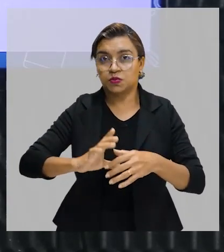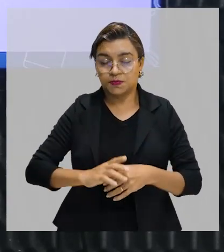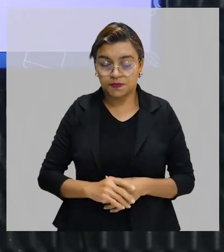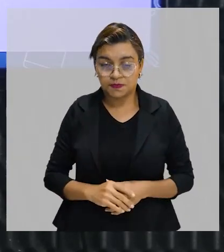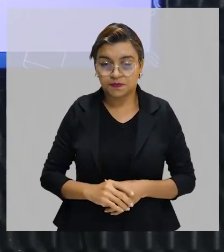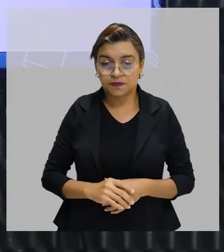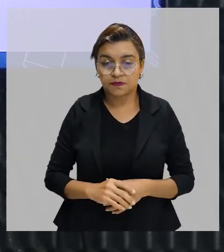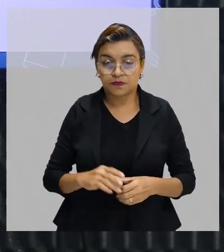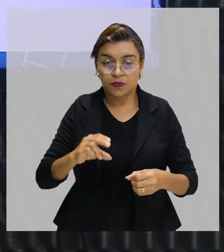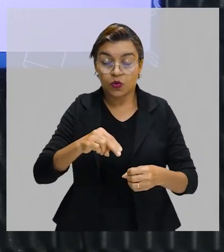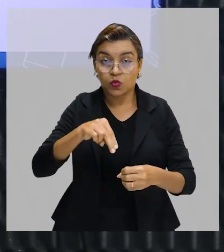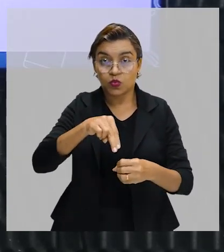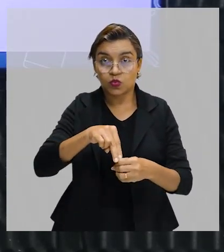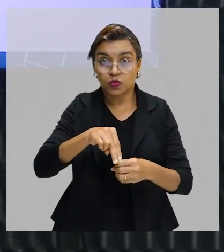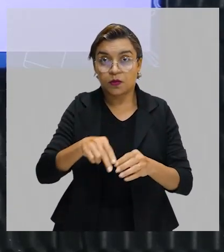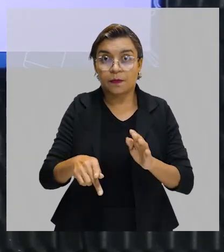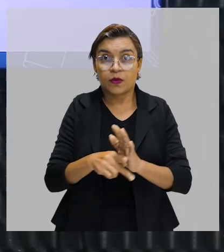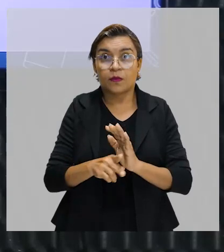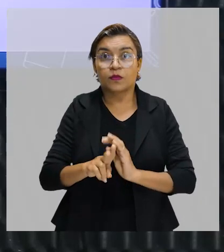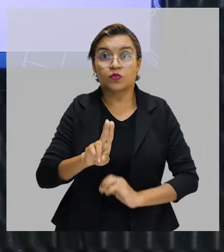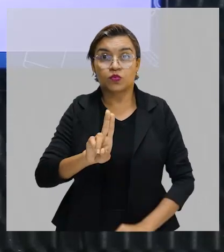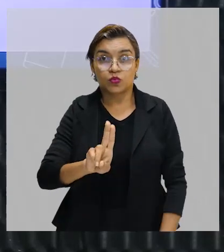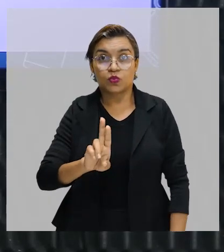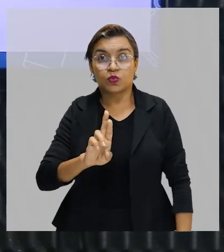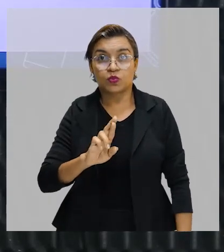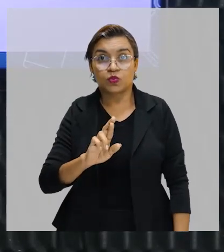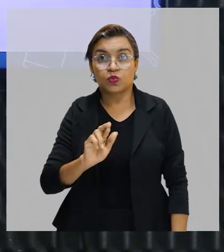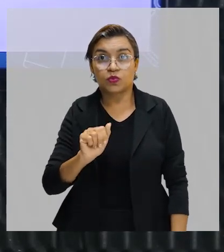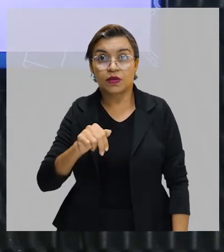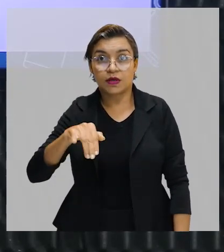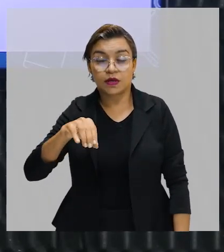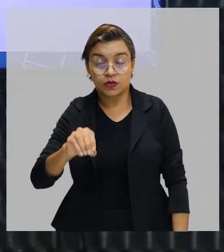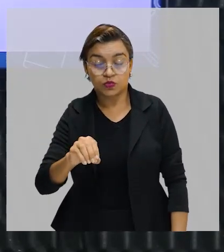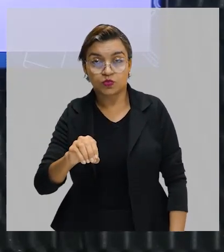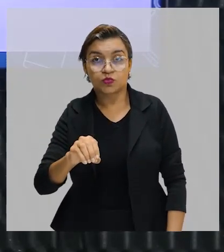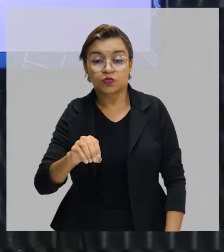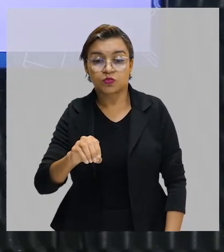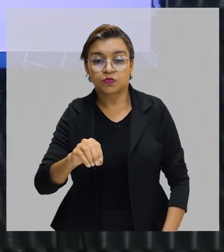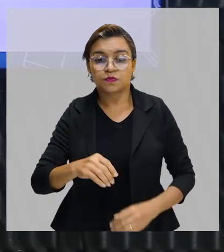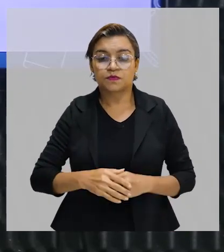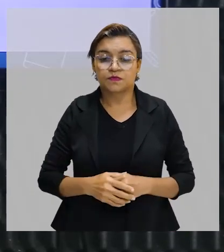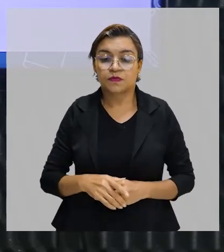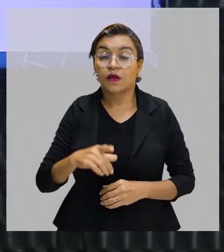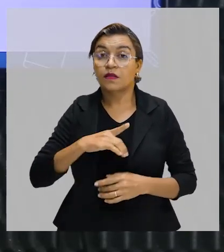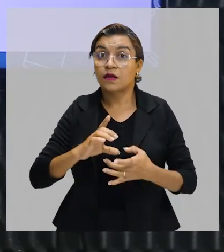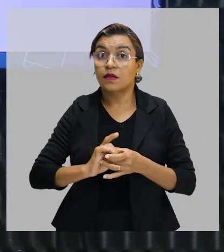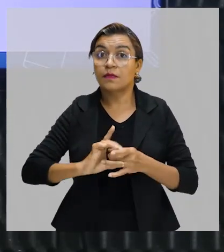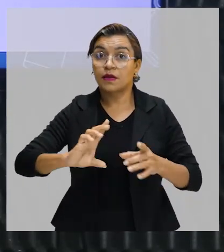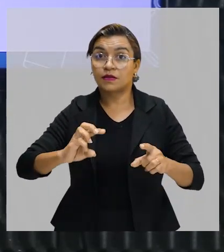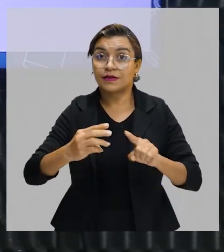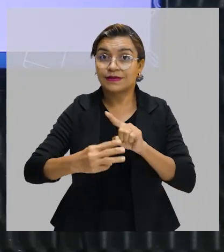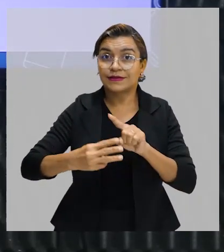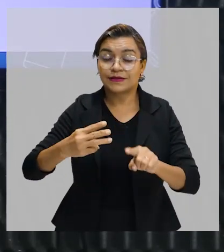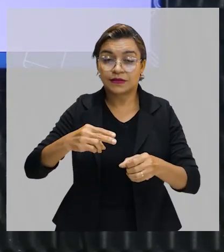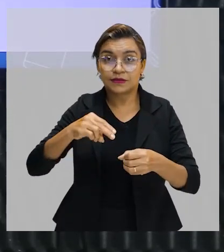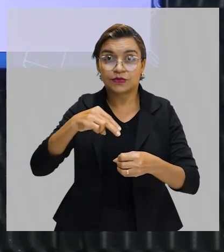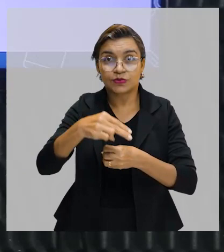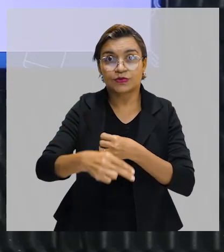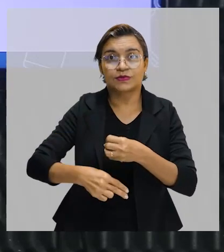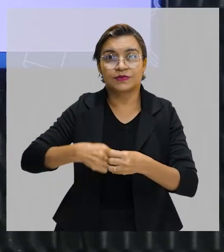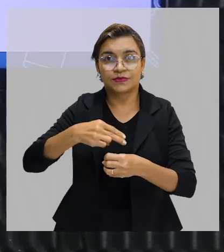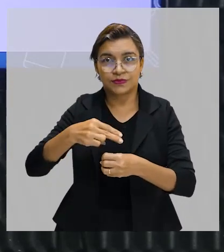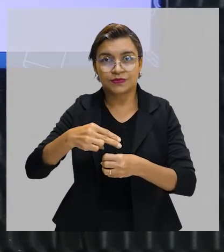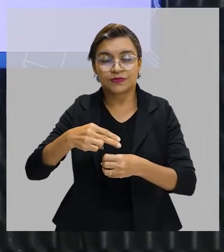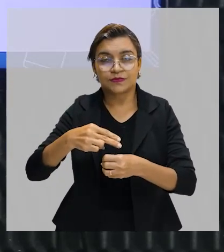do núcleo do urânio, que é o que nós utilizamos bastante aqui no processo de fissão, tem a liberação de 3 nêutrons,